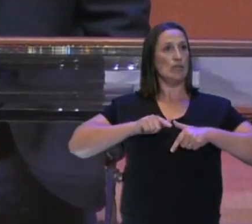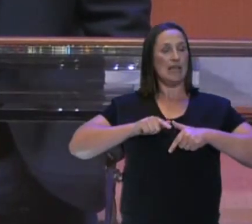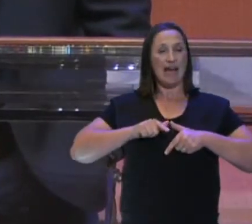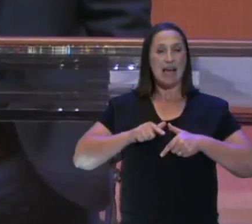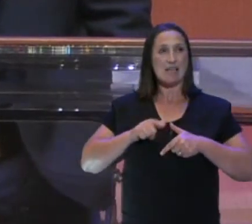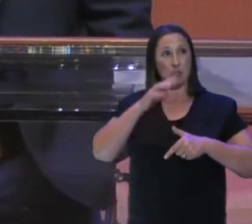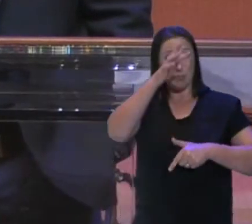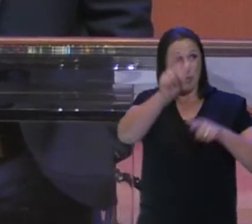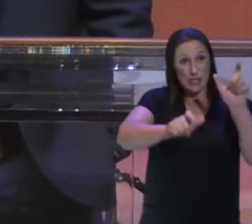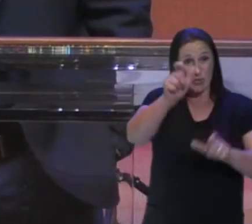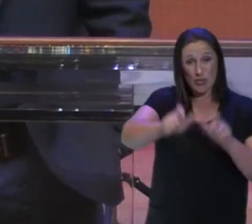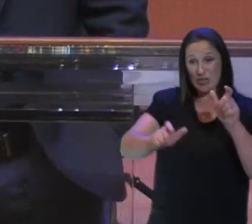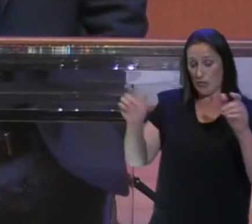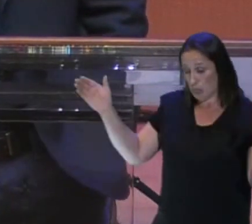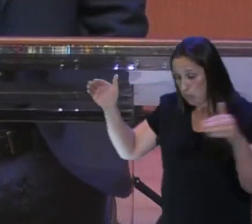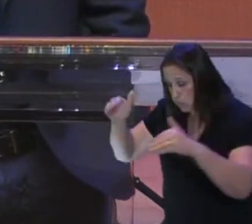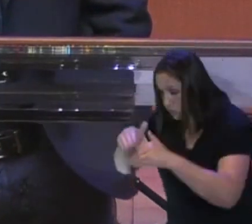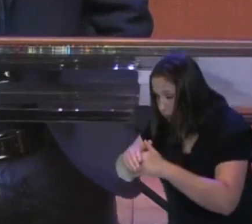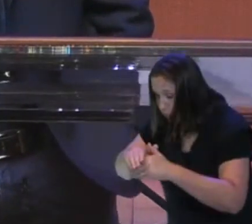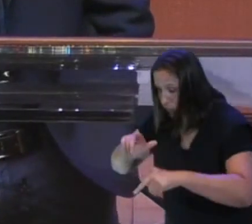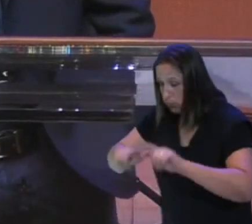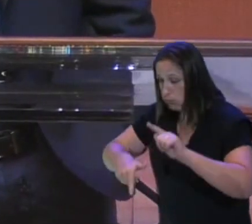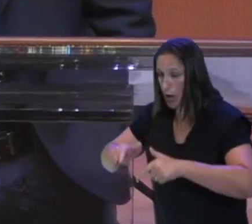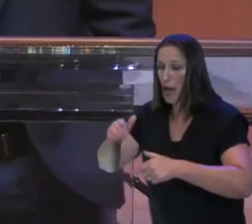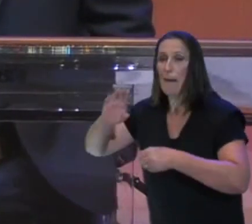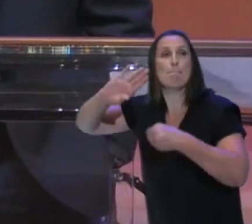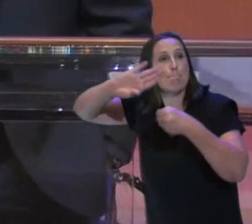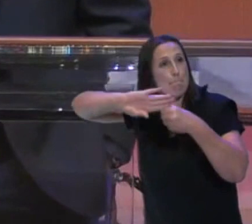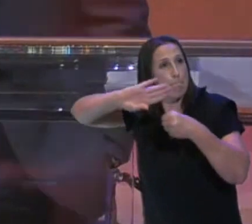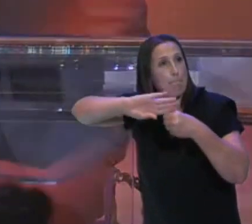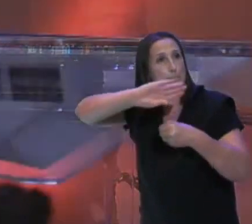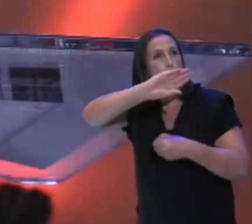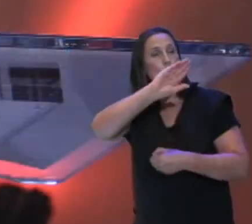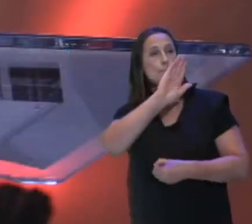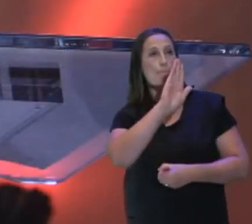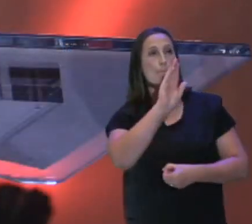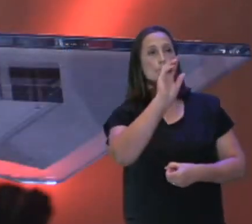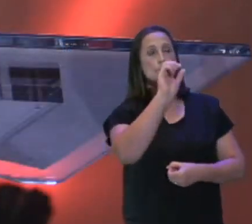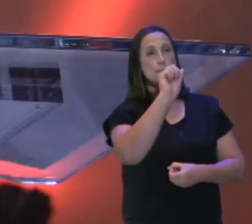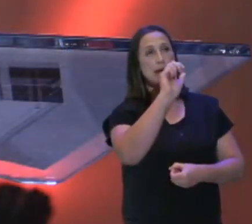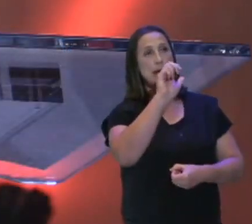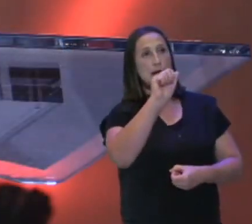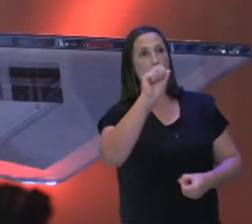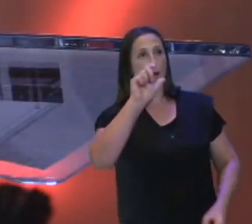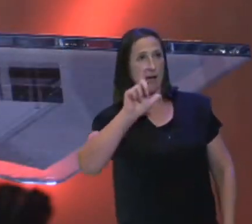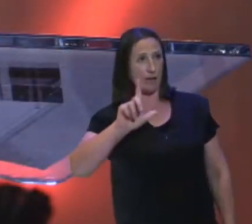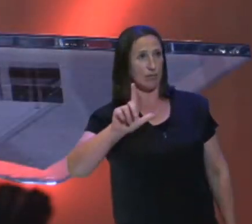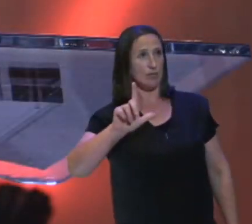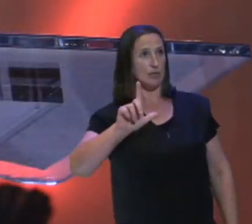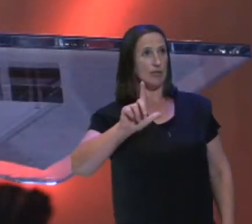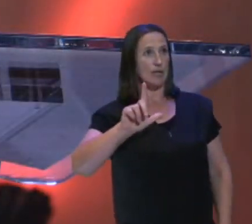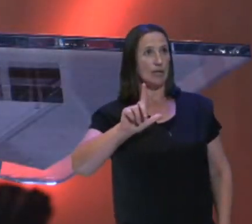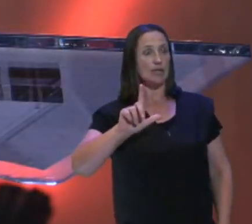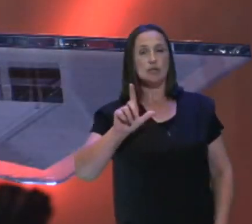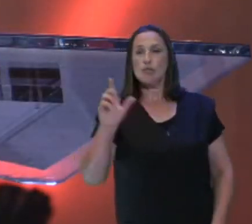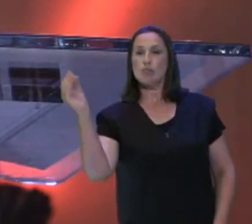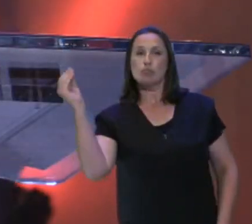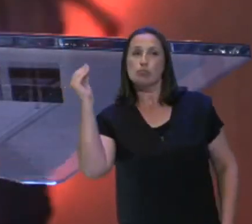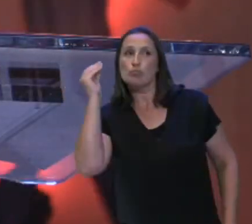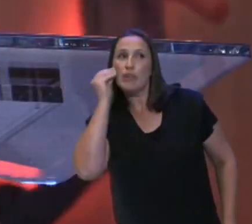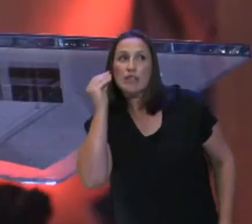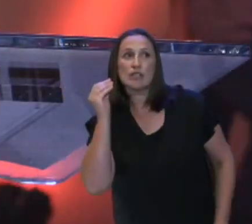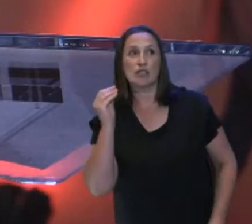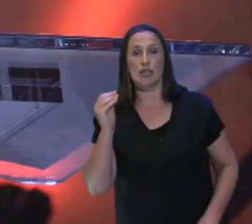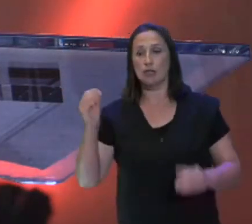todos aqueles cujas bocas não o beijaram. Pai querido, em nome de Jesus, o teu Filho, que nós